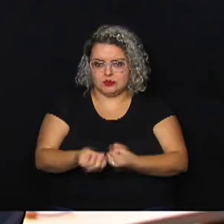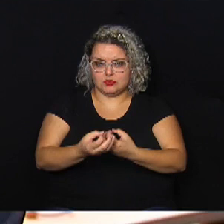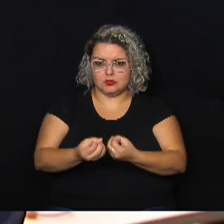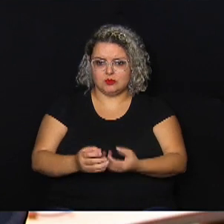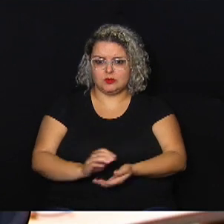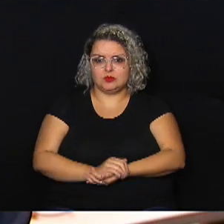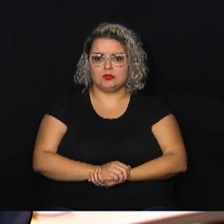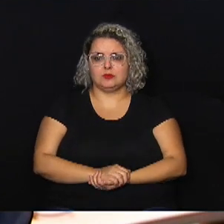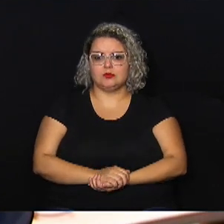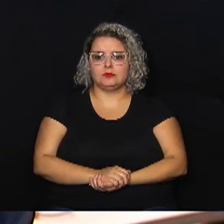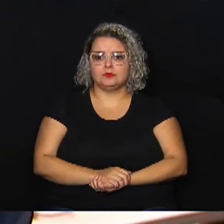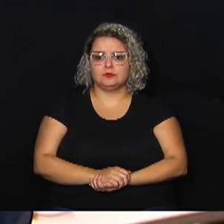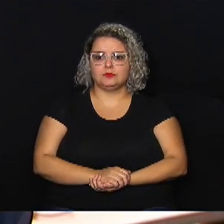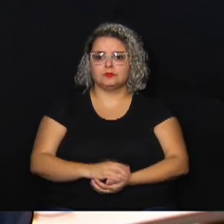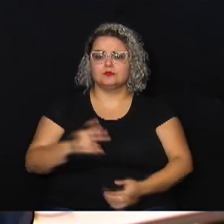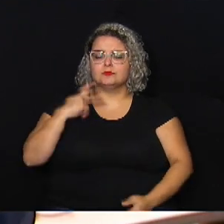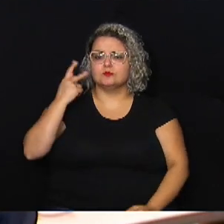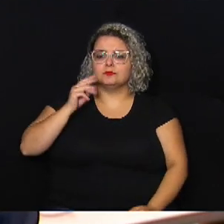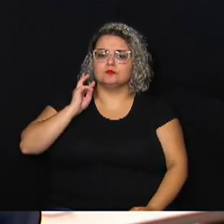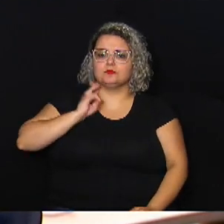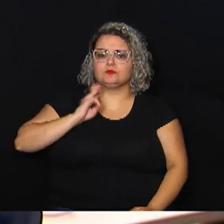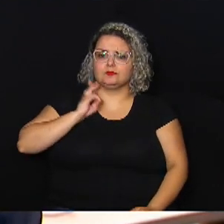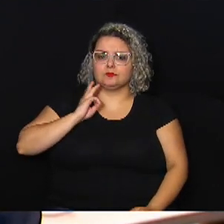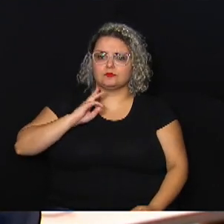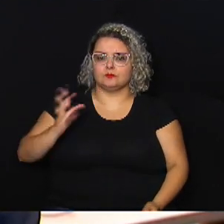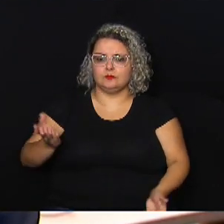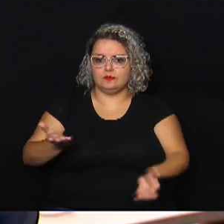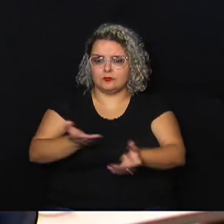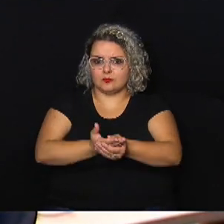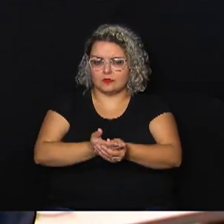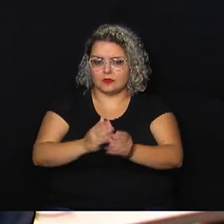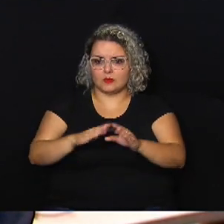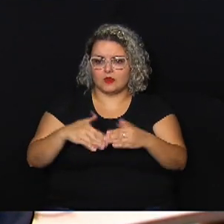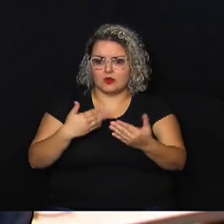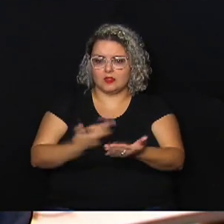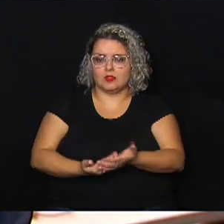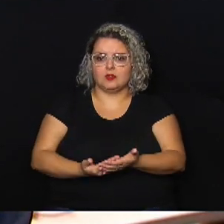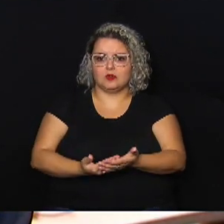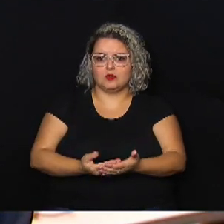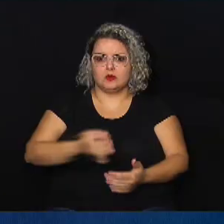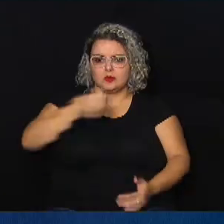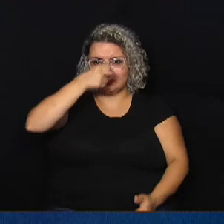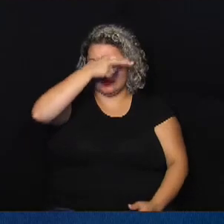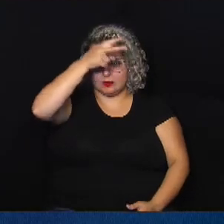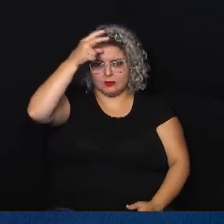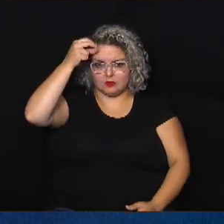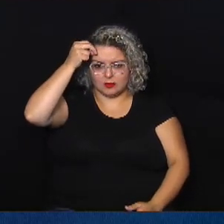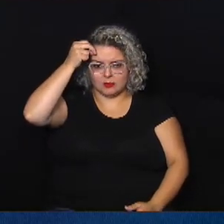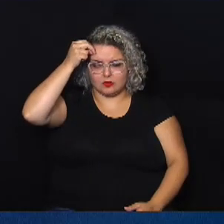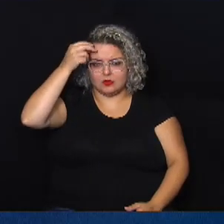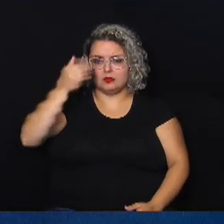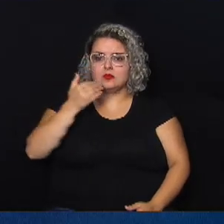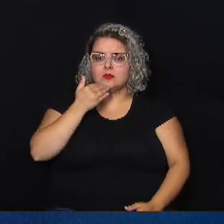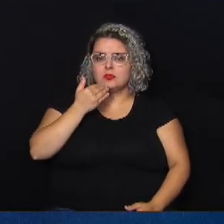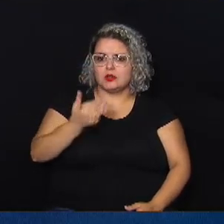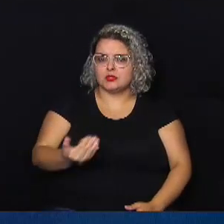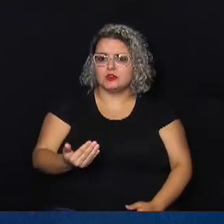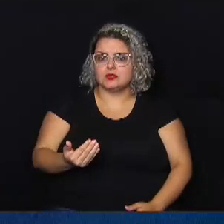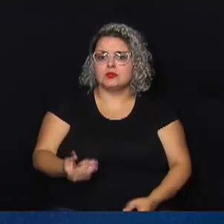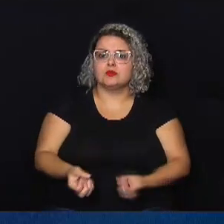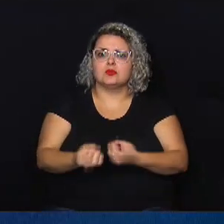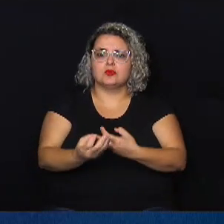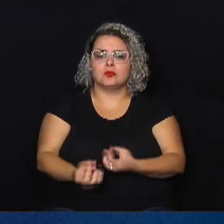informações. O vereador Cecílio Santos protocolou um requerimento ao prefeito municipal solicitando